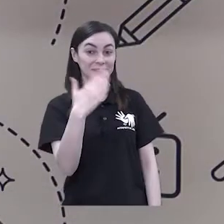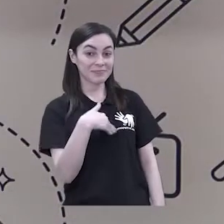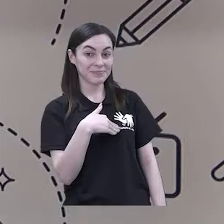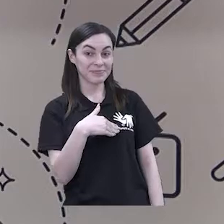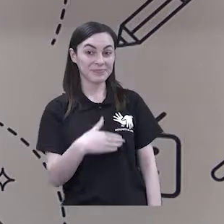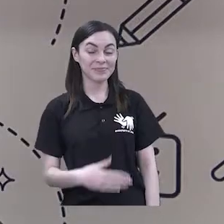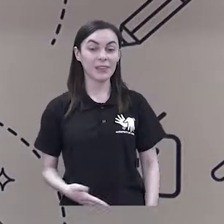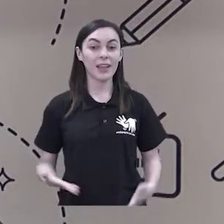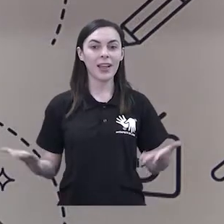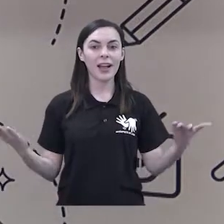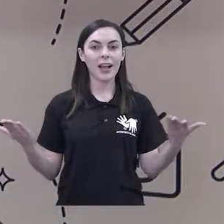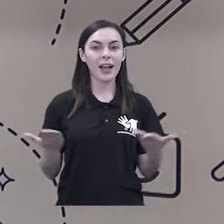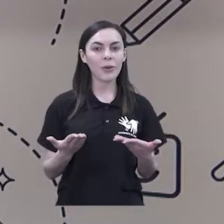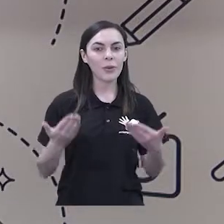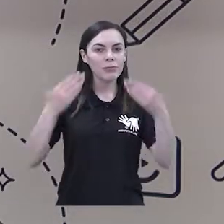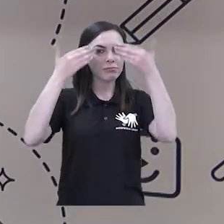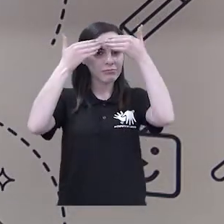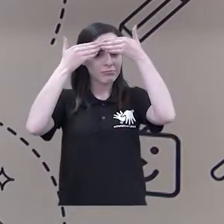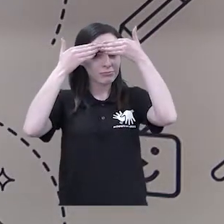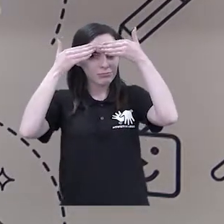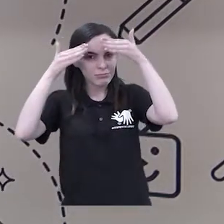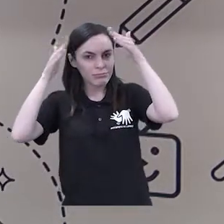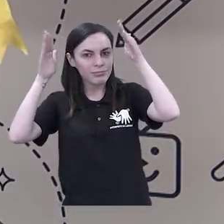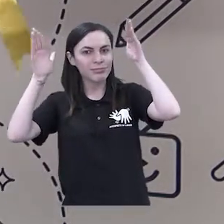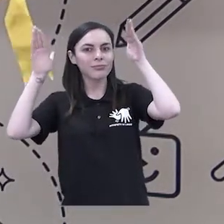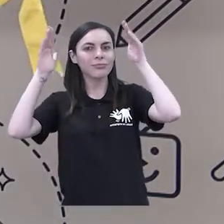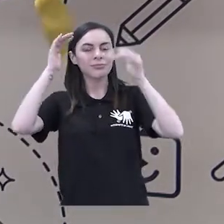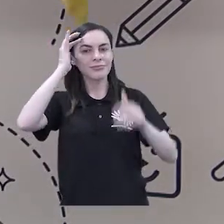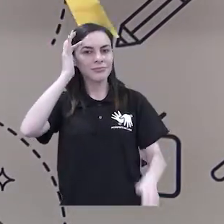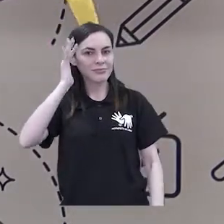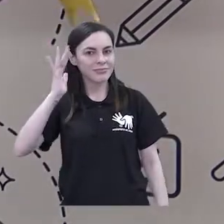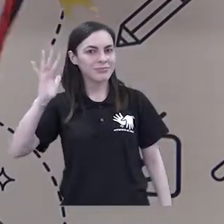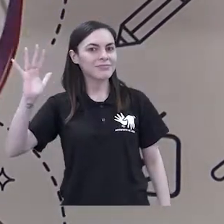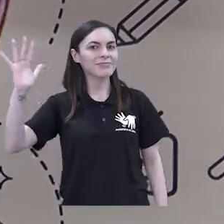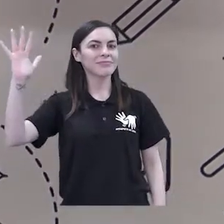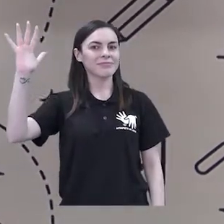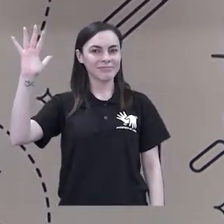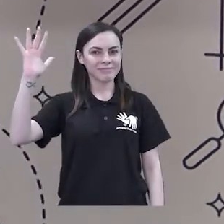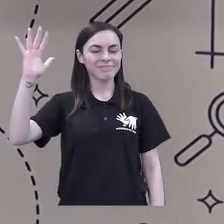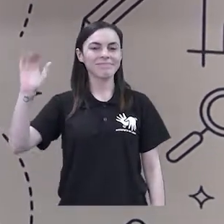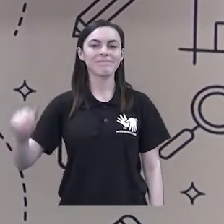lá. Abra a sua